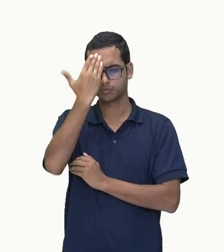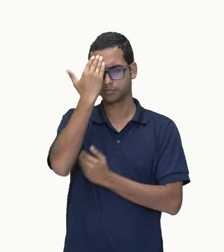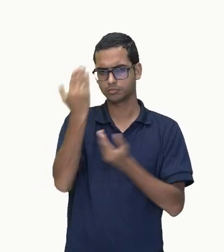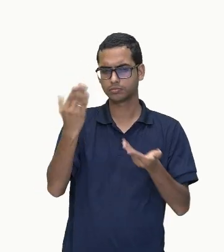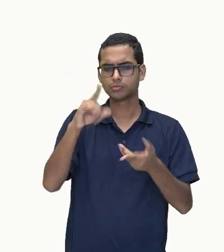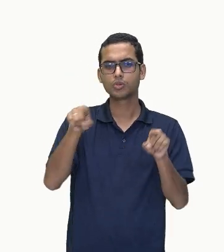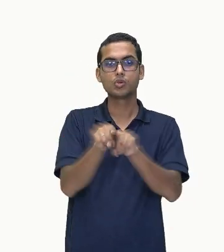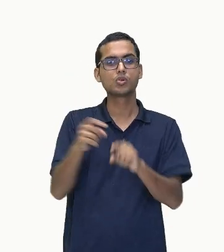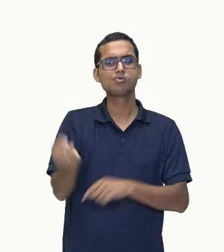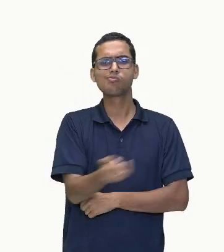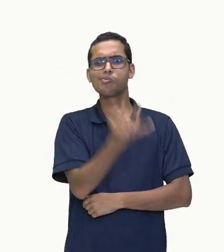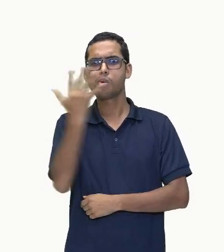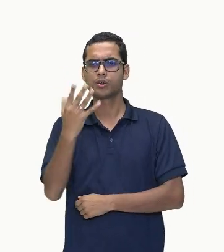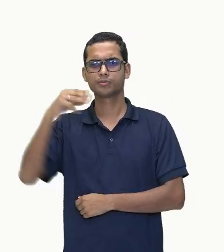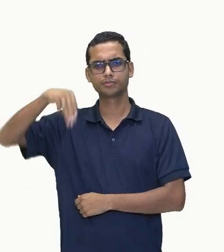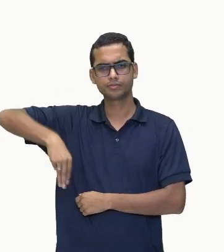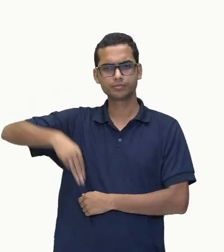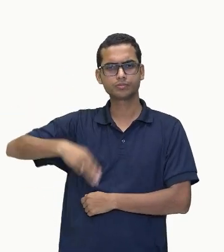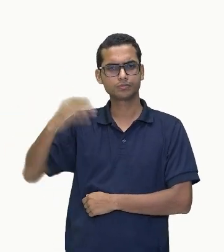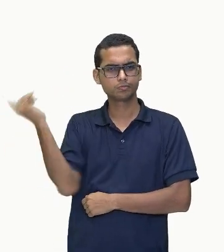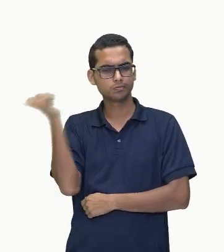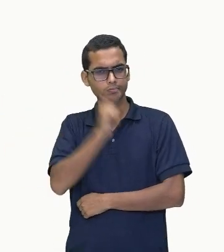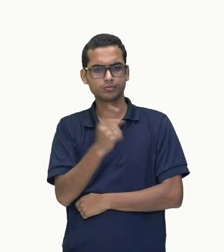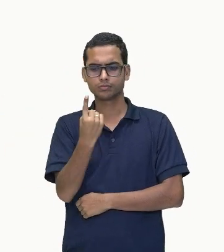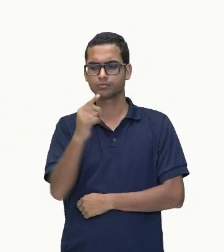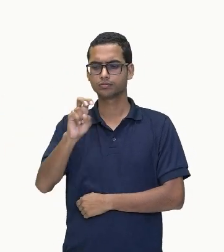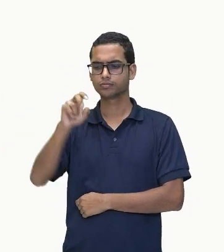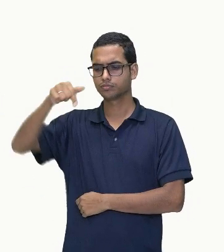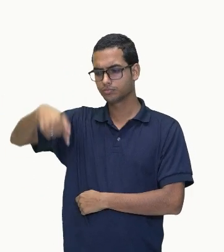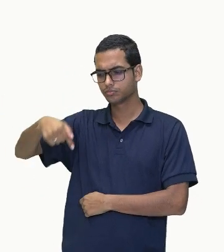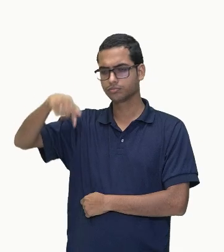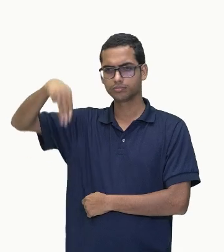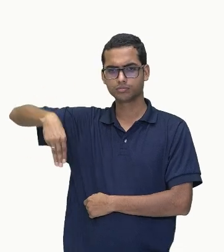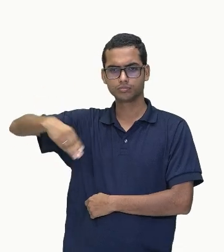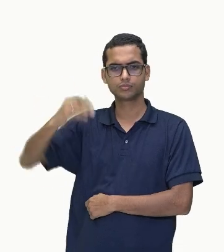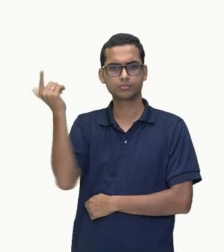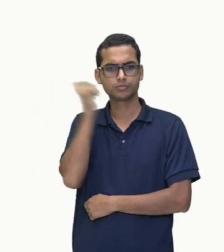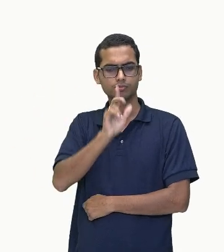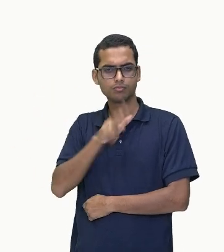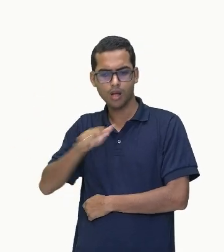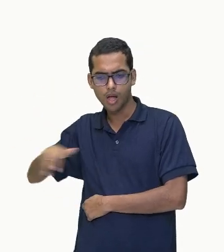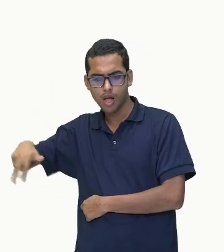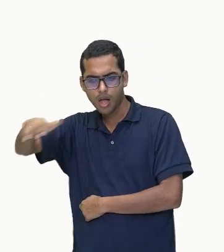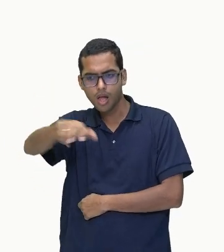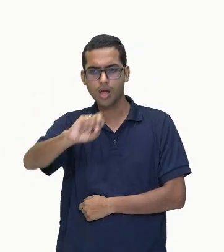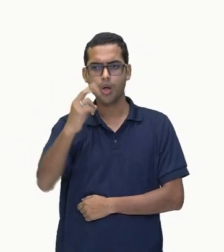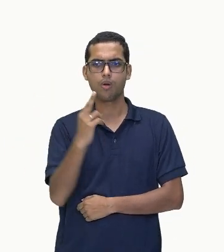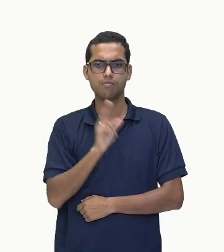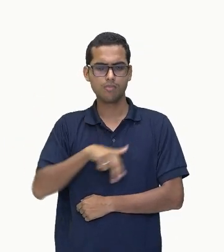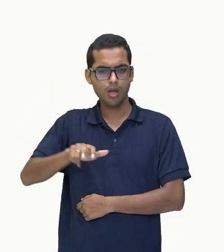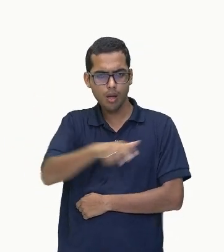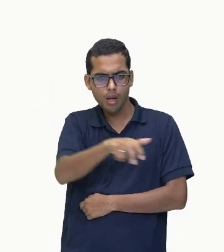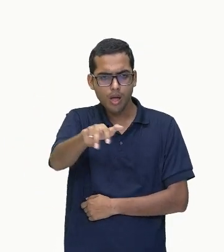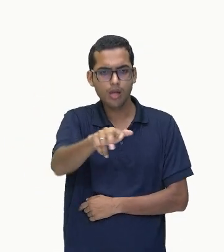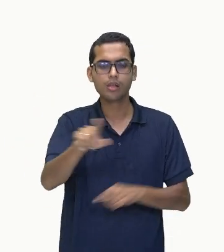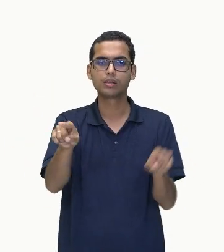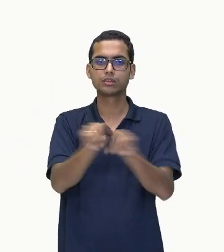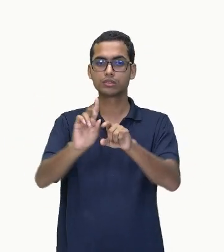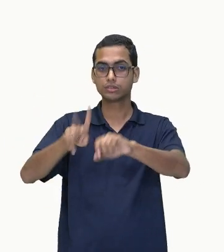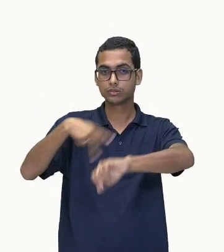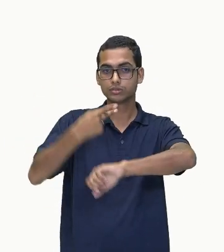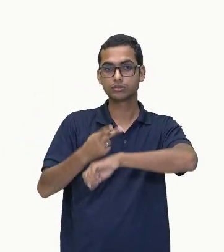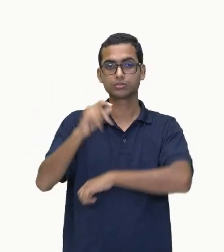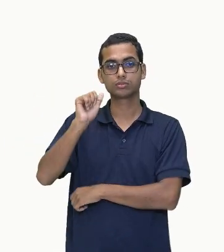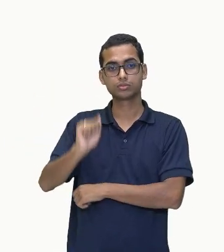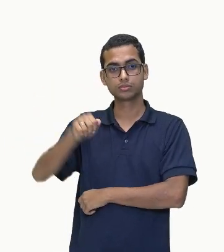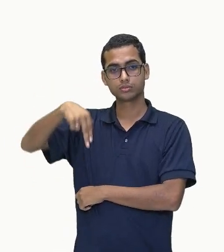quantos metros cada uma caminhou? 157 metros. As duas caminharam exatamente a mesma distância. Aí veio a Andréia. A Andréia